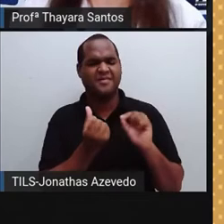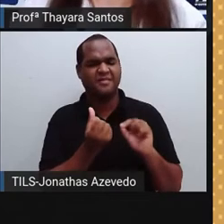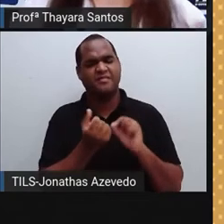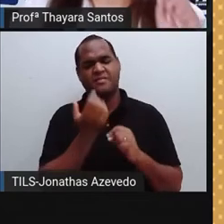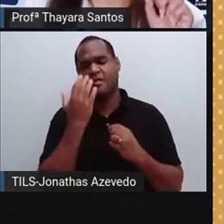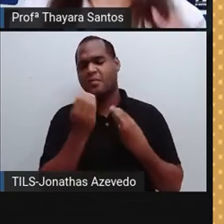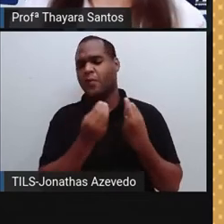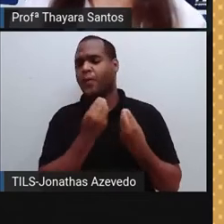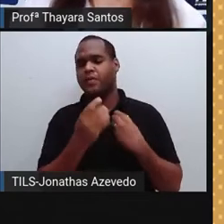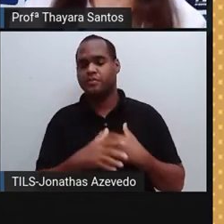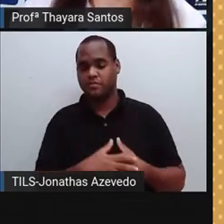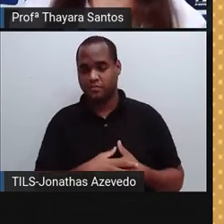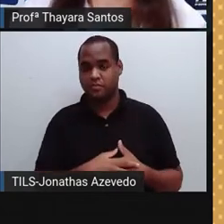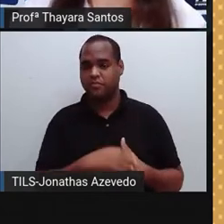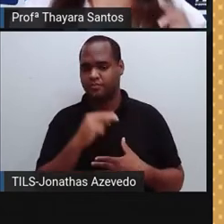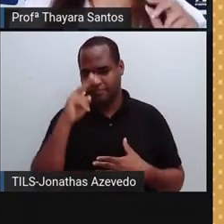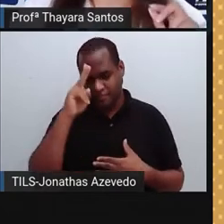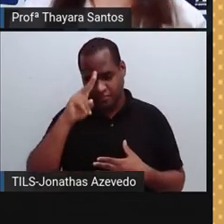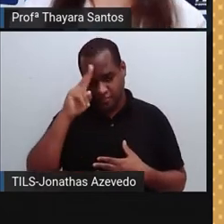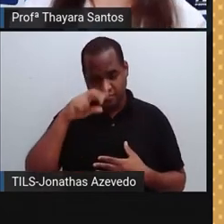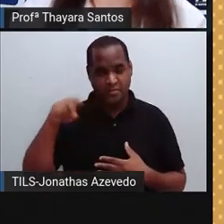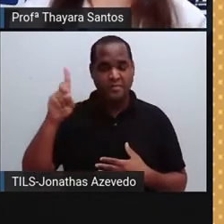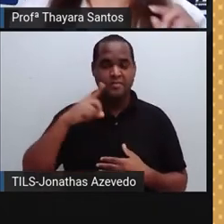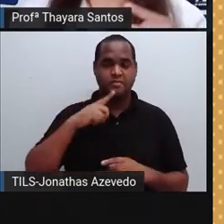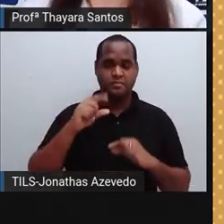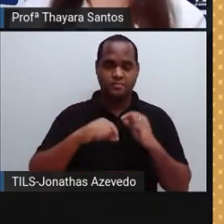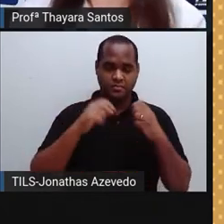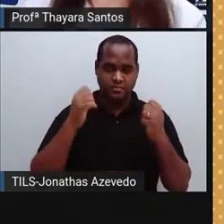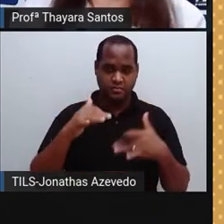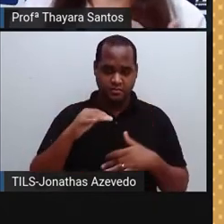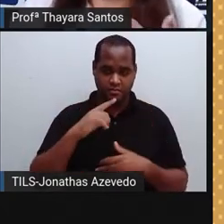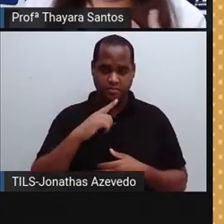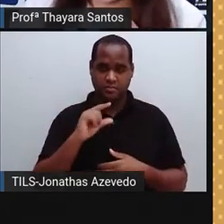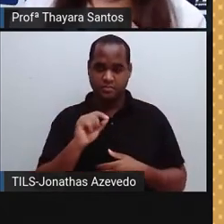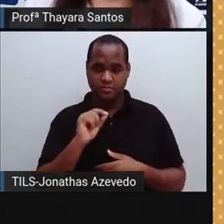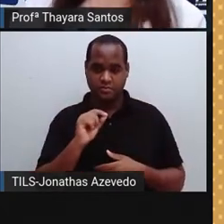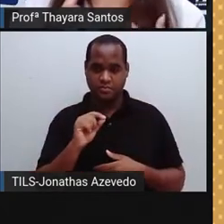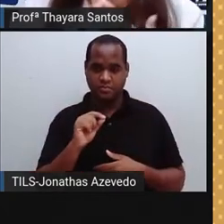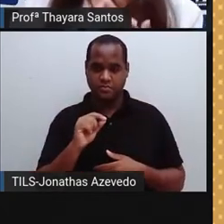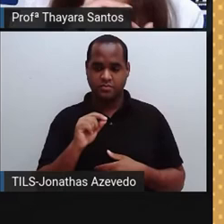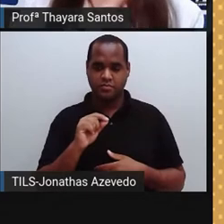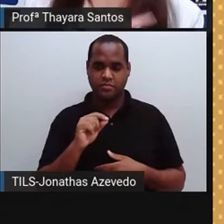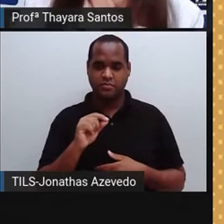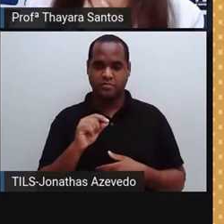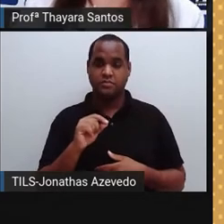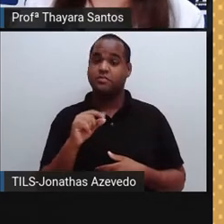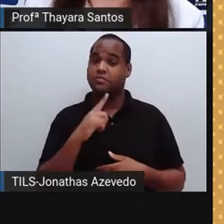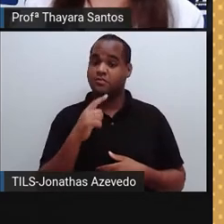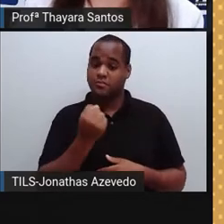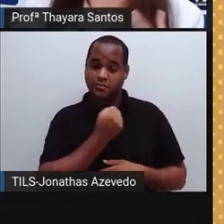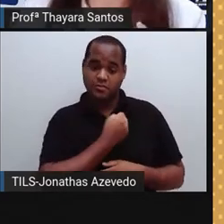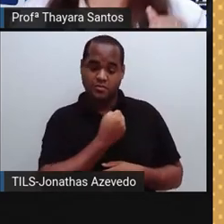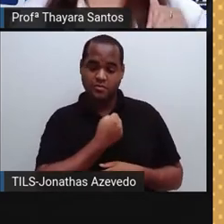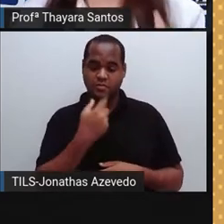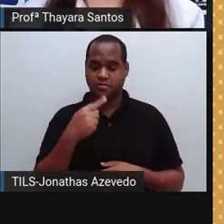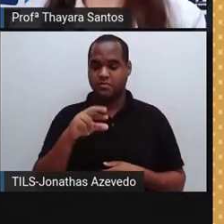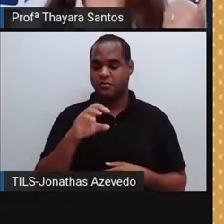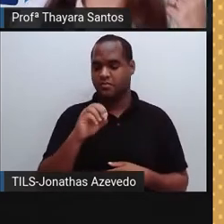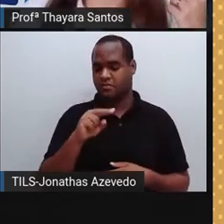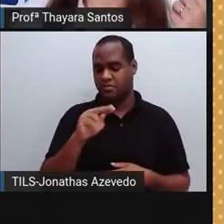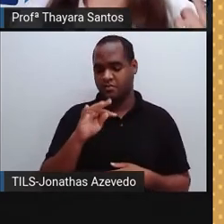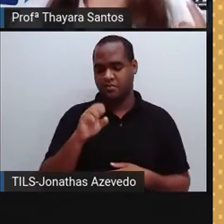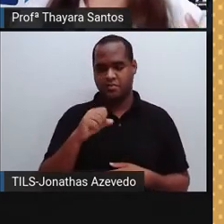6? Lembra que eu falei para vocês que o número atômico é igual ao número de massa, que também vai ser igual ao número de prótons?